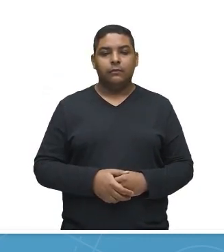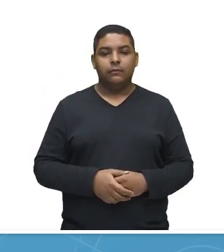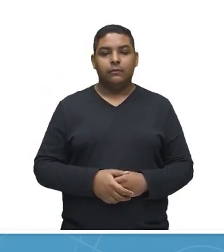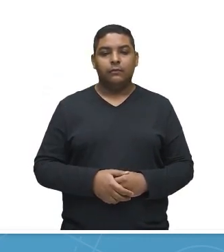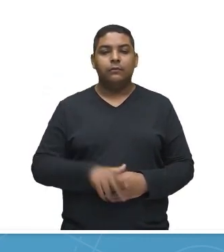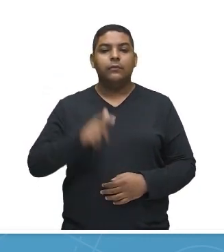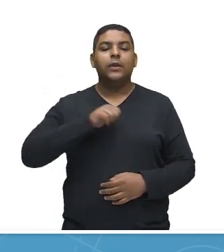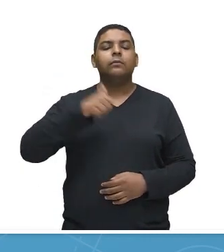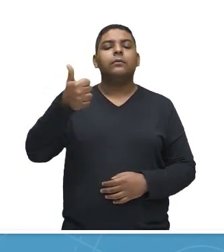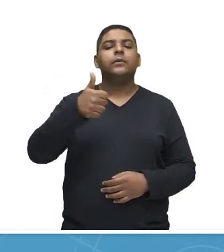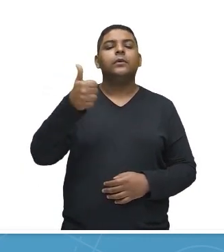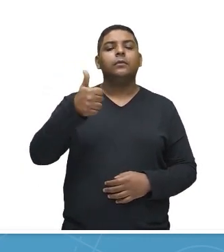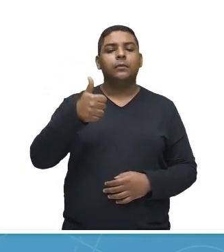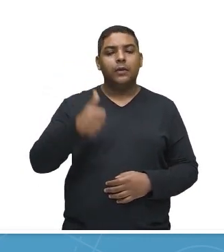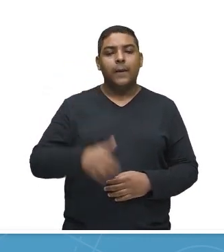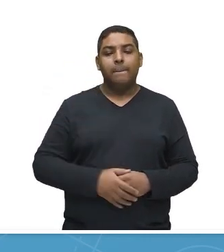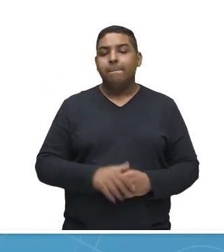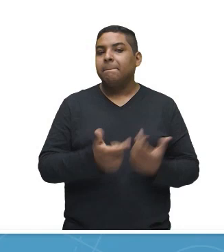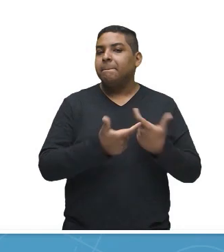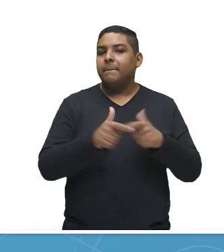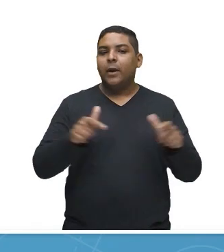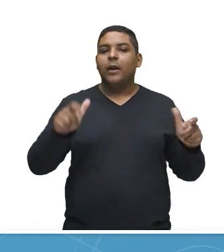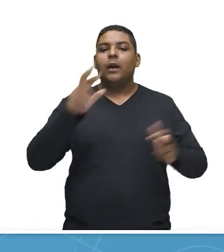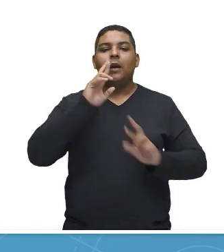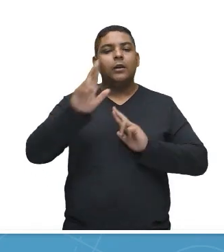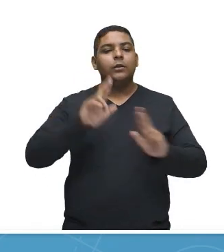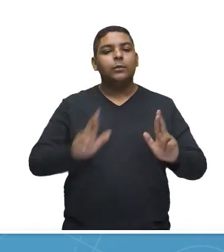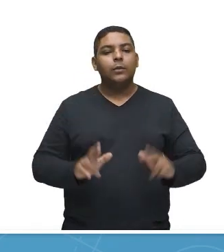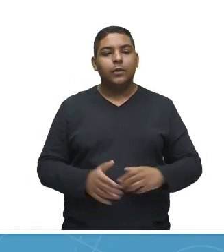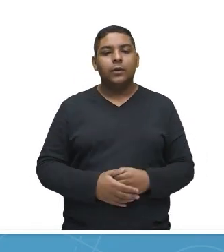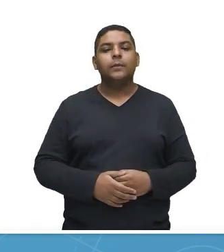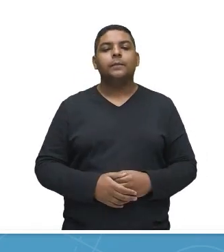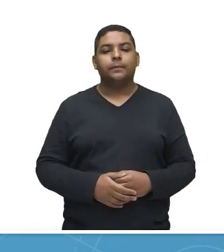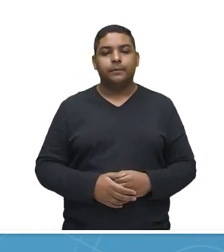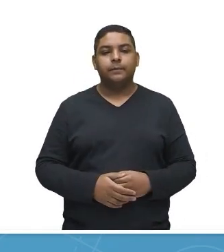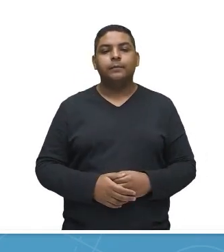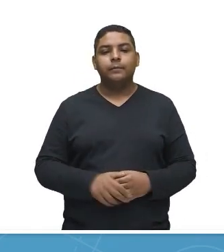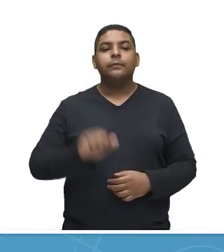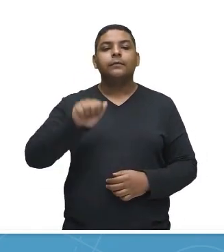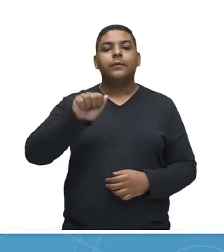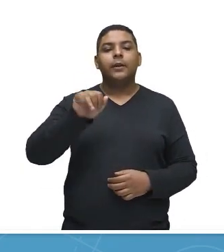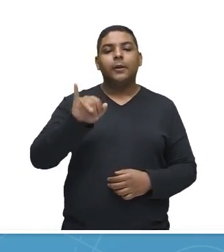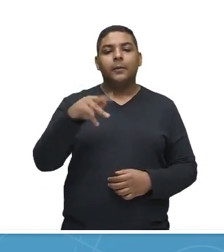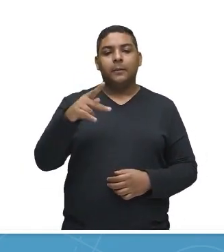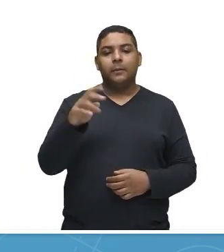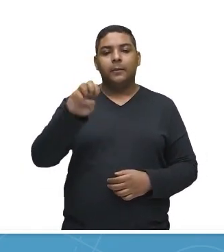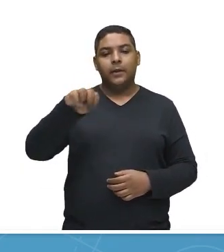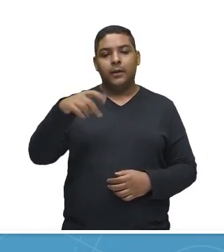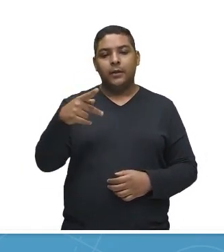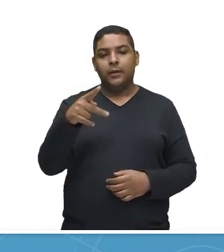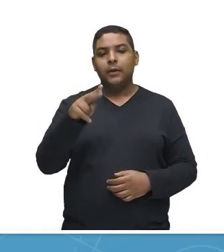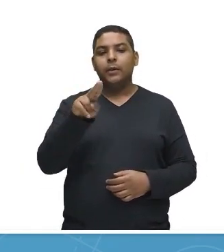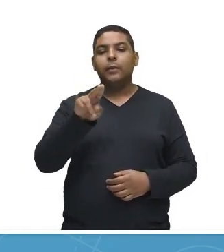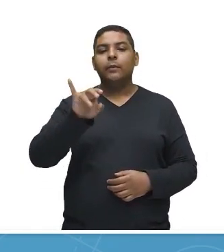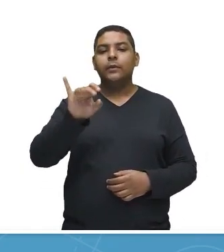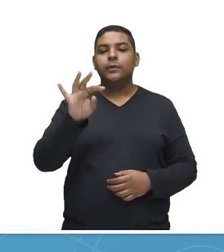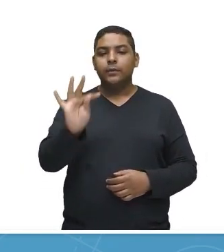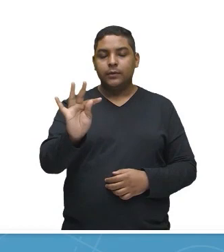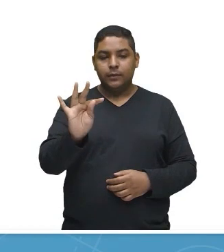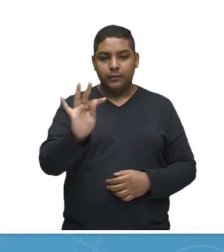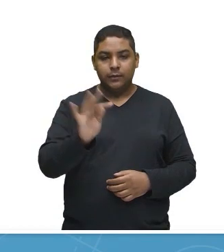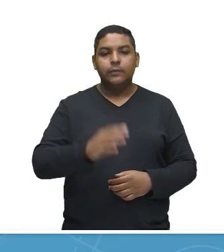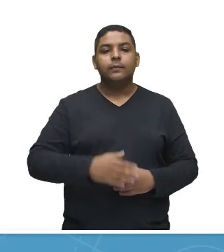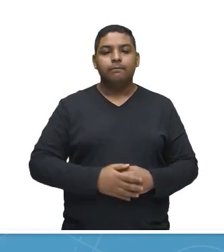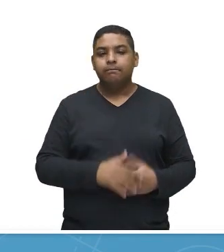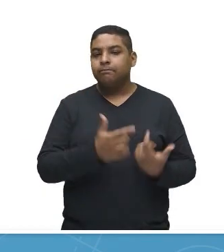primeira questão, a maioria respondeu I can quit. E aí, será que é isso mesmo? Outras pessoas